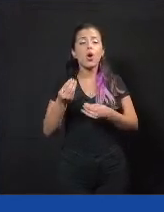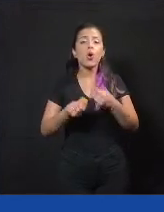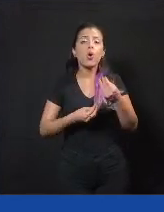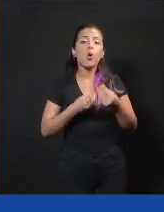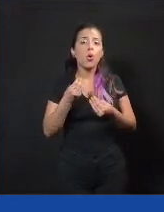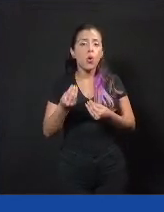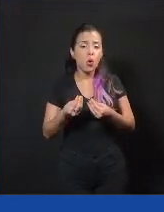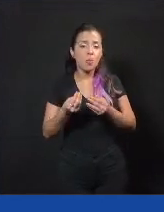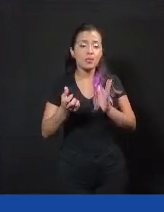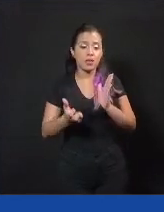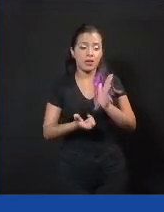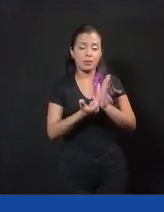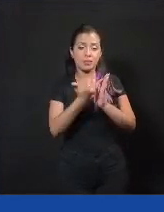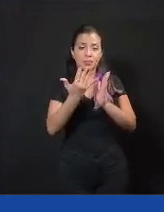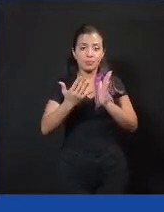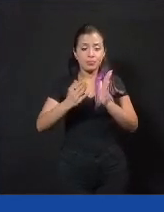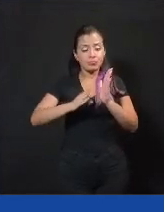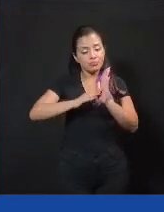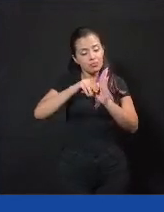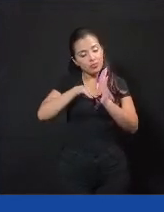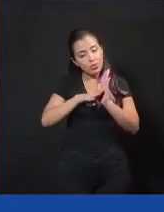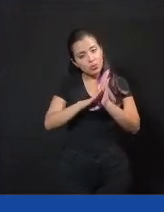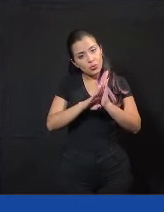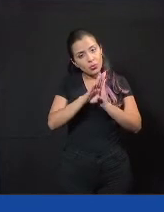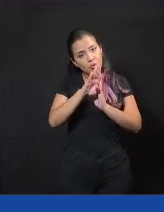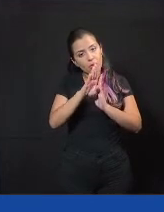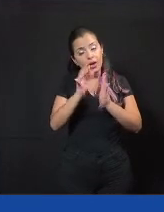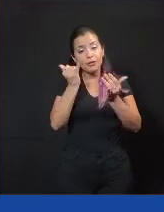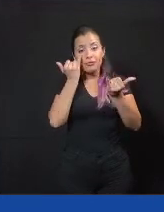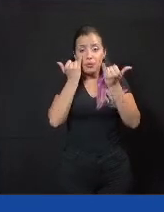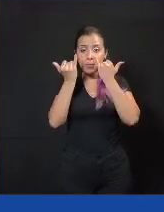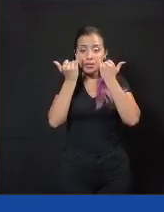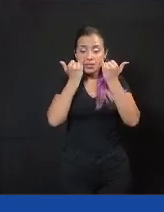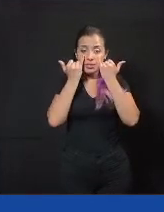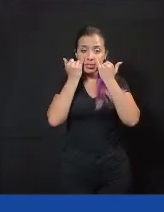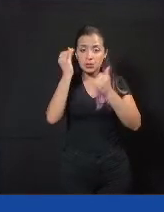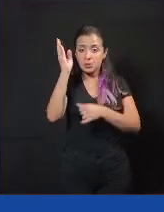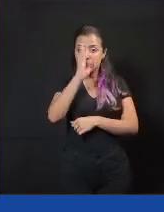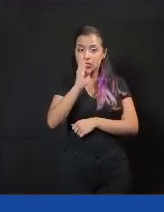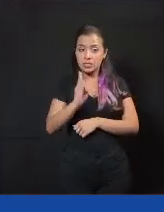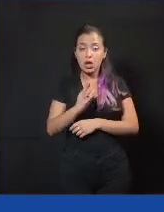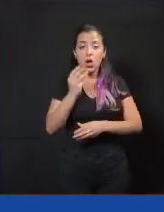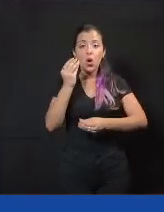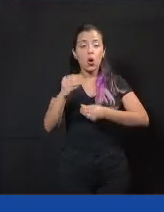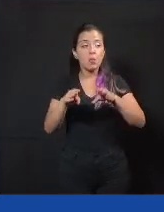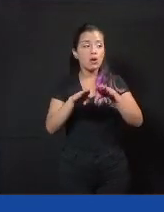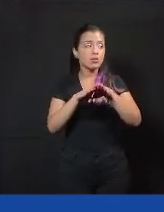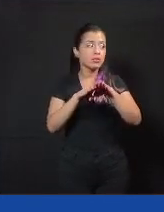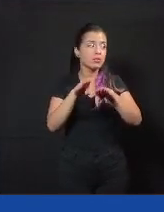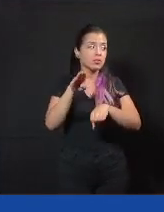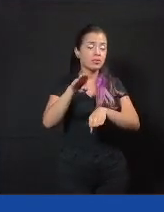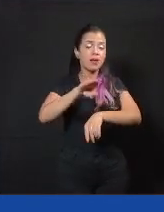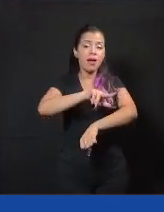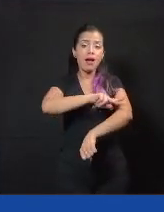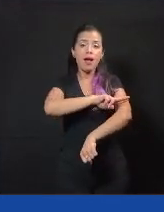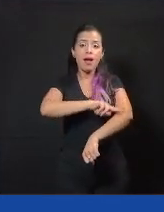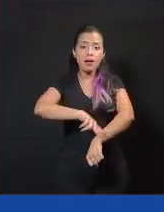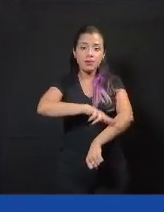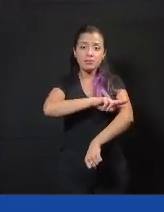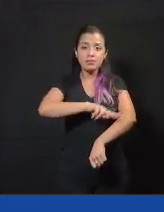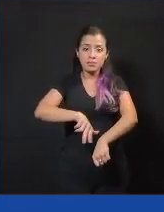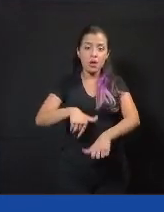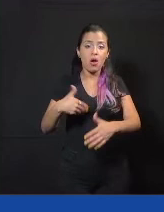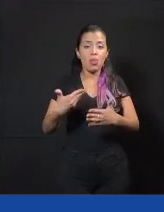Estado brasileiro, ou de representantes do Estado brasileiro, de que a desigualdade racial ela está